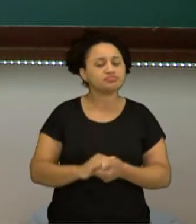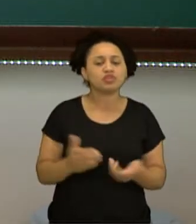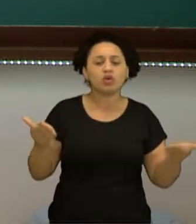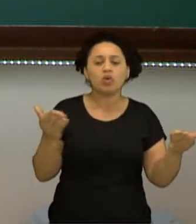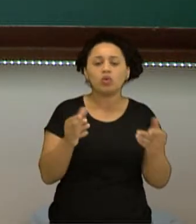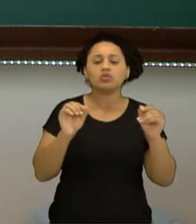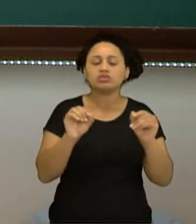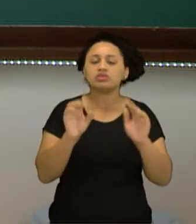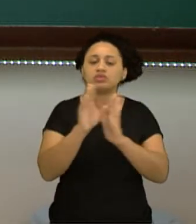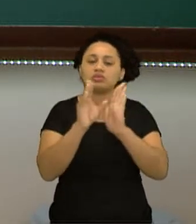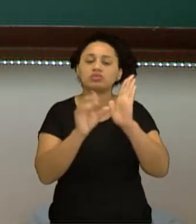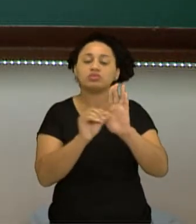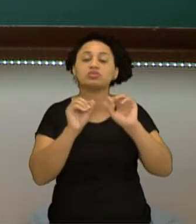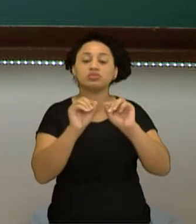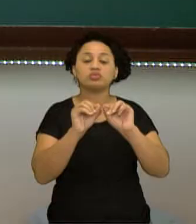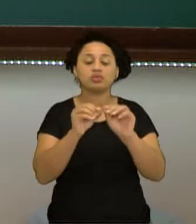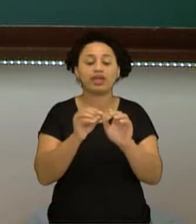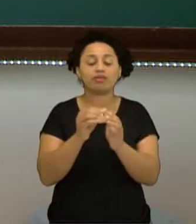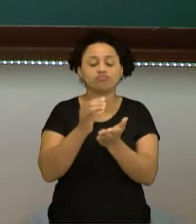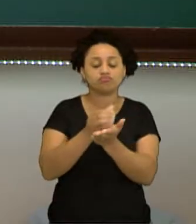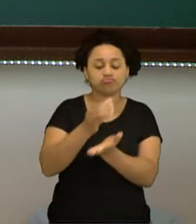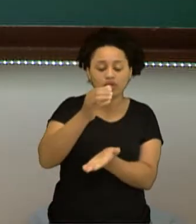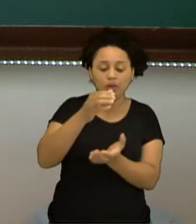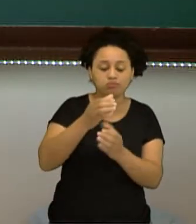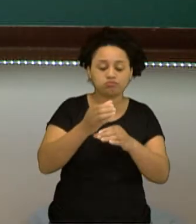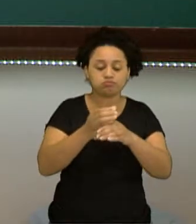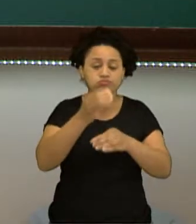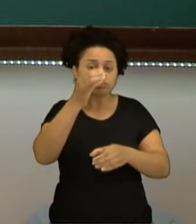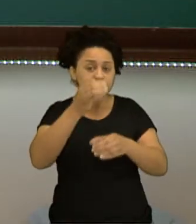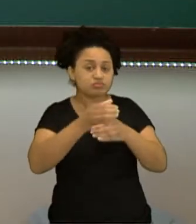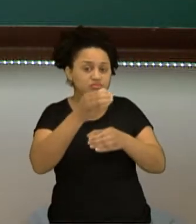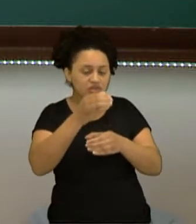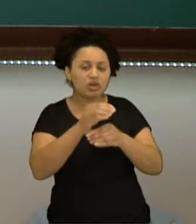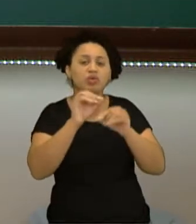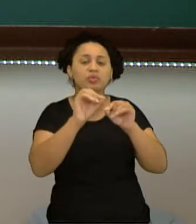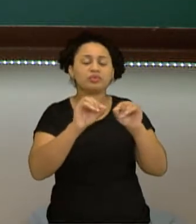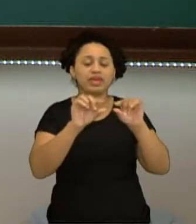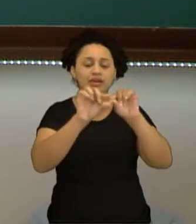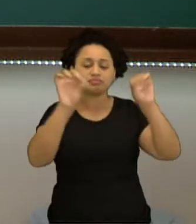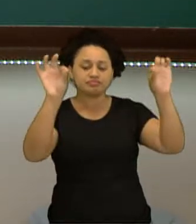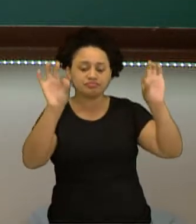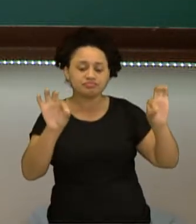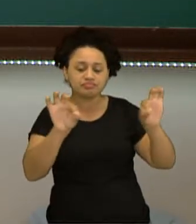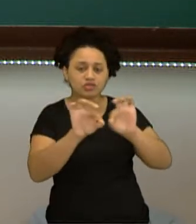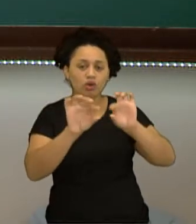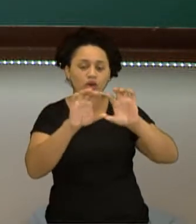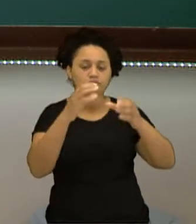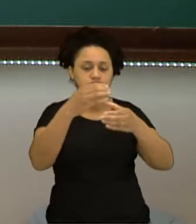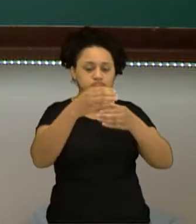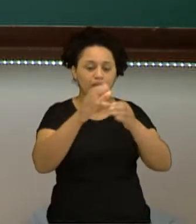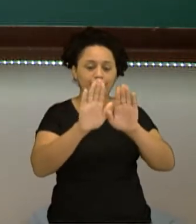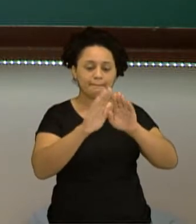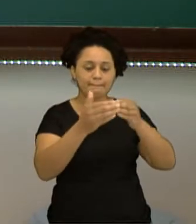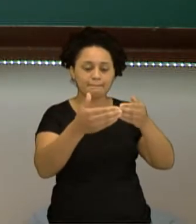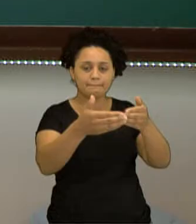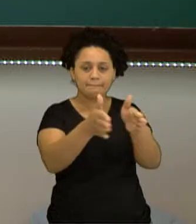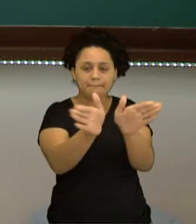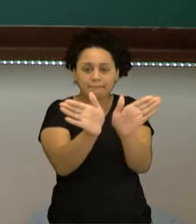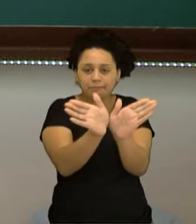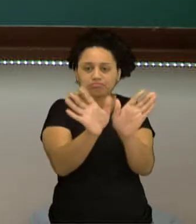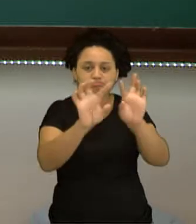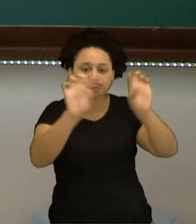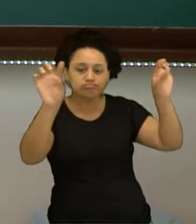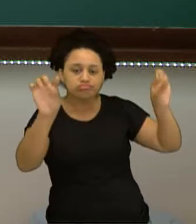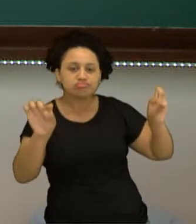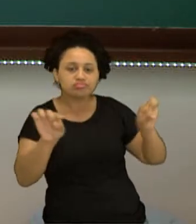tratando sobre cilindro, mais especificamente sobre secção meridiana. Vamos entender as características